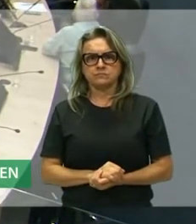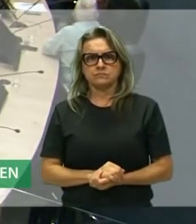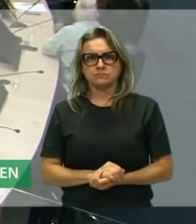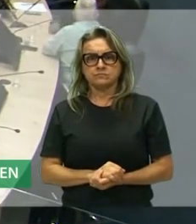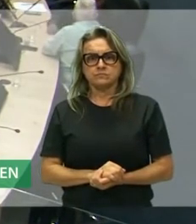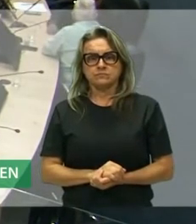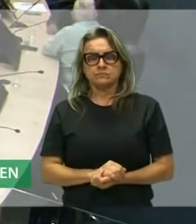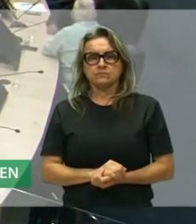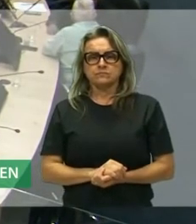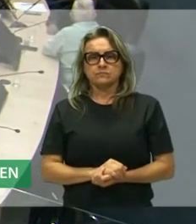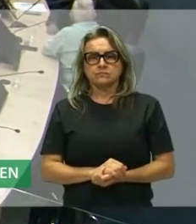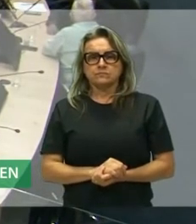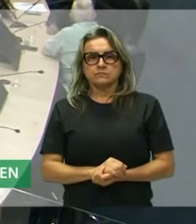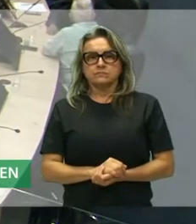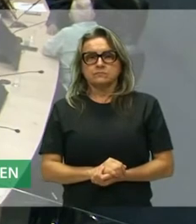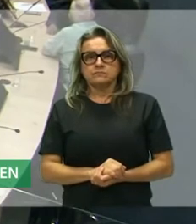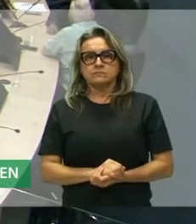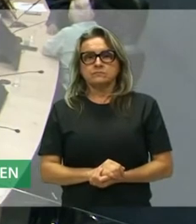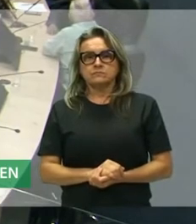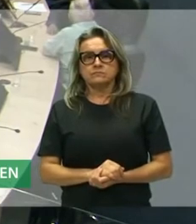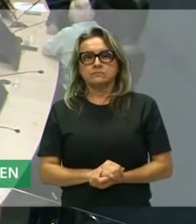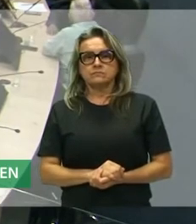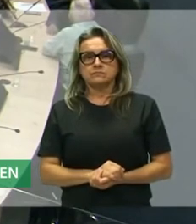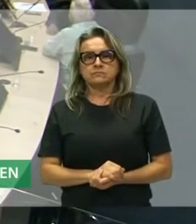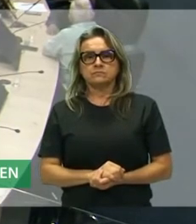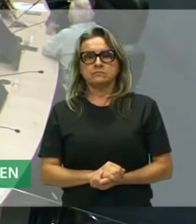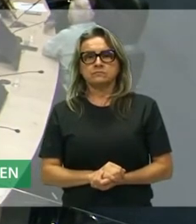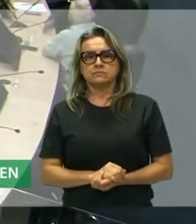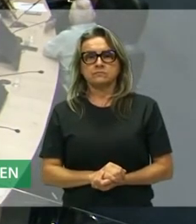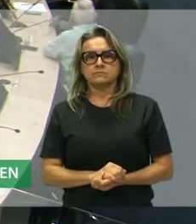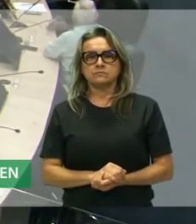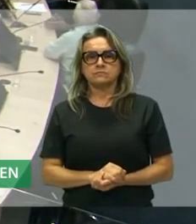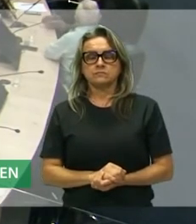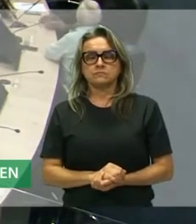Irmã, vou chamá-la de irmã Simone Esperança.